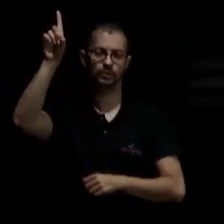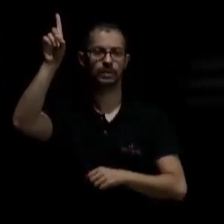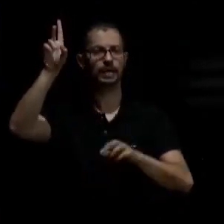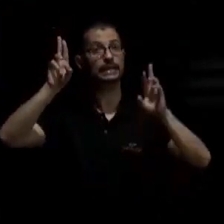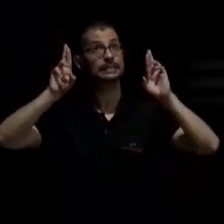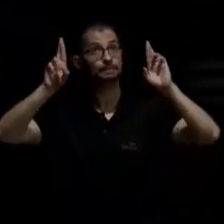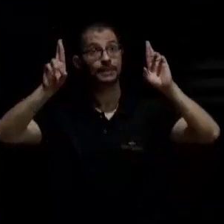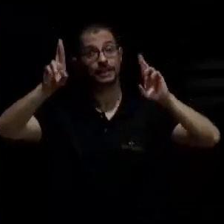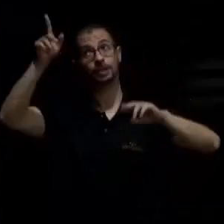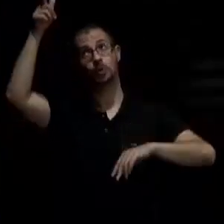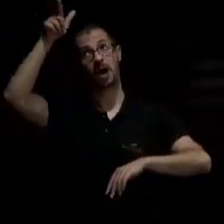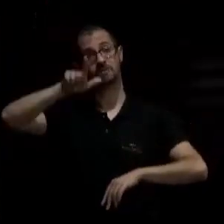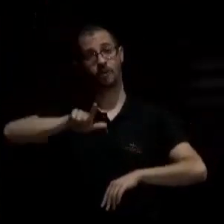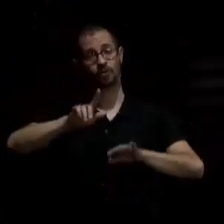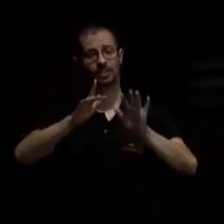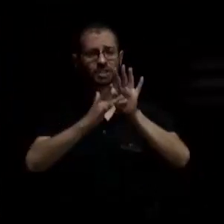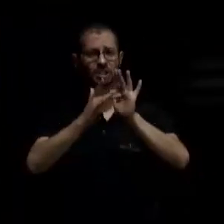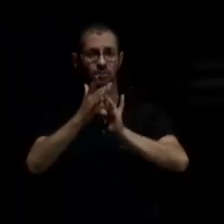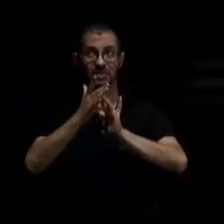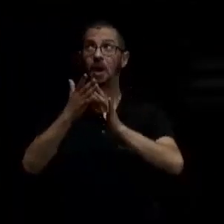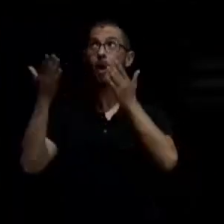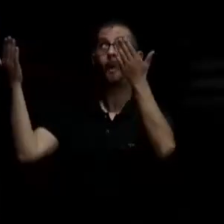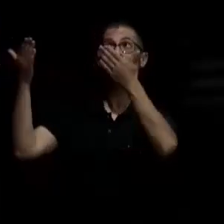Esperando por Ele. Senhor, é hoje?